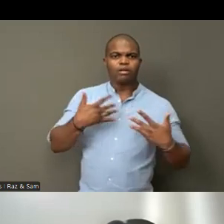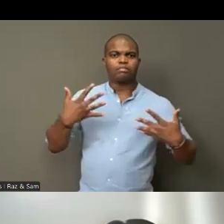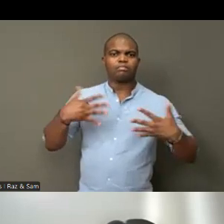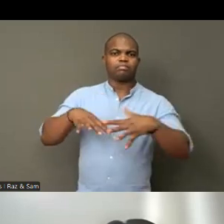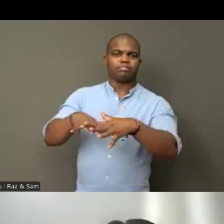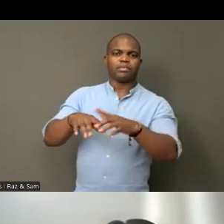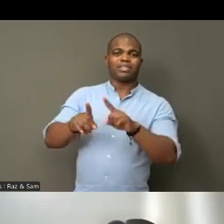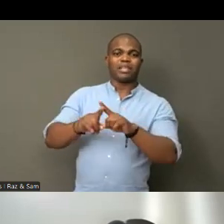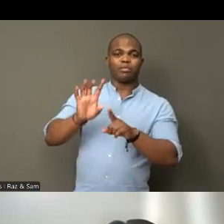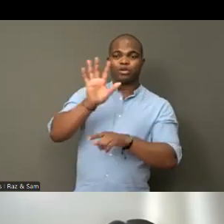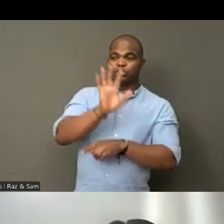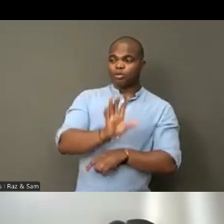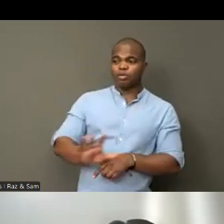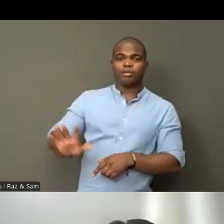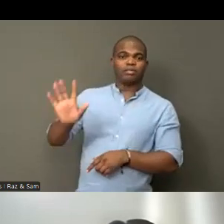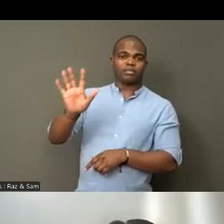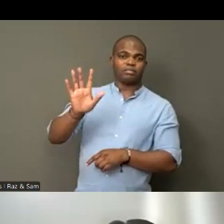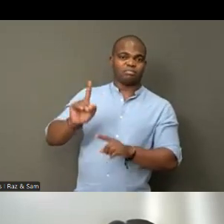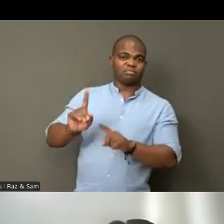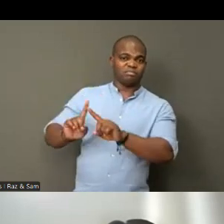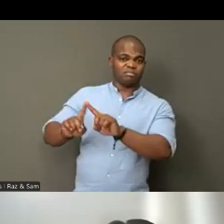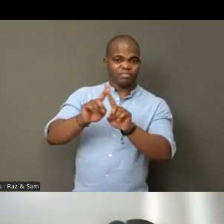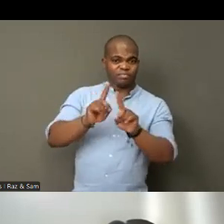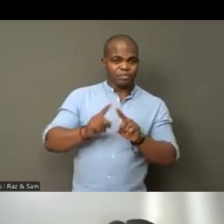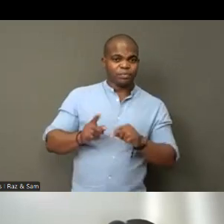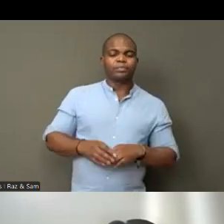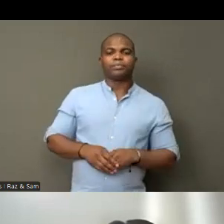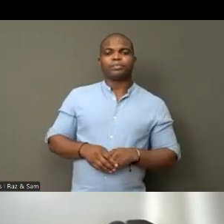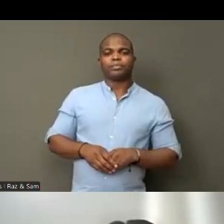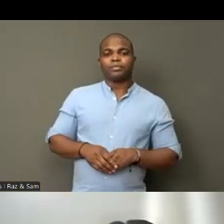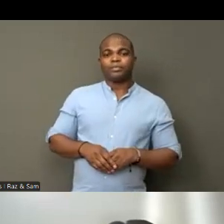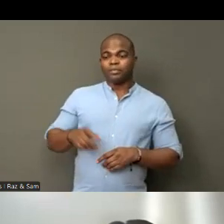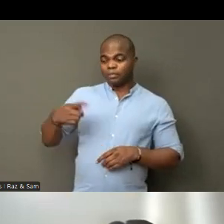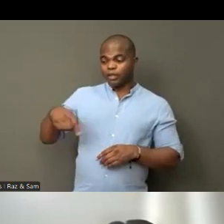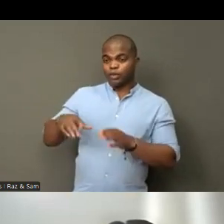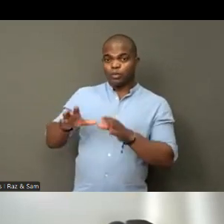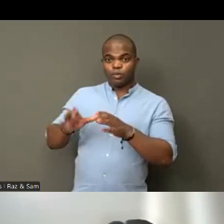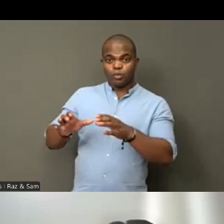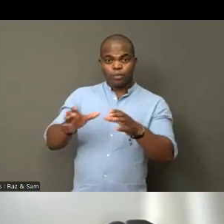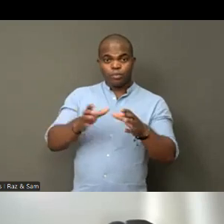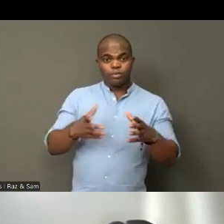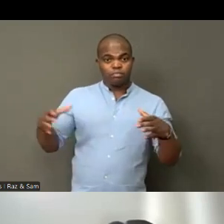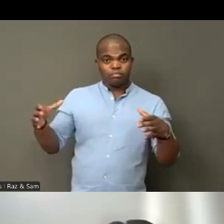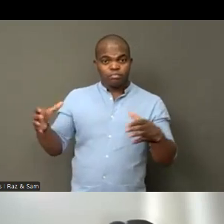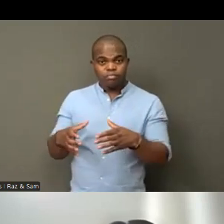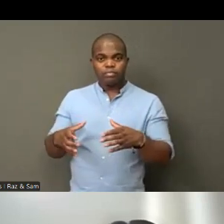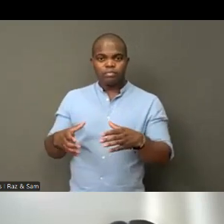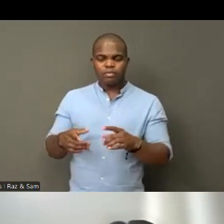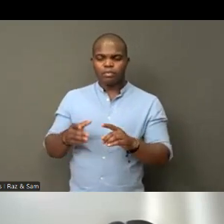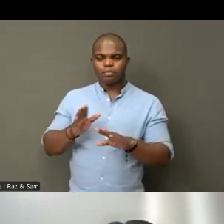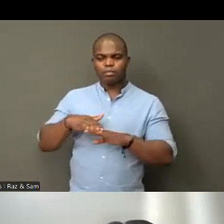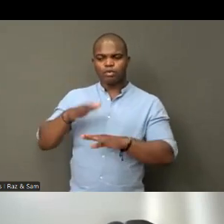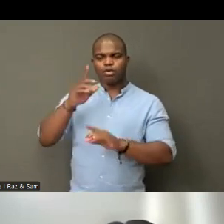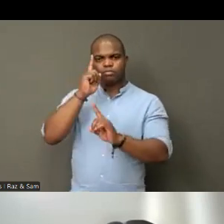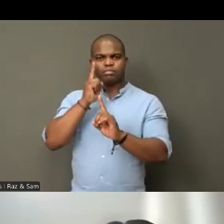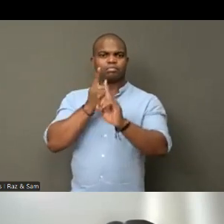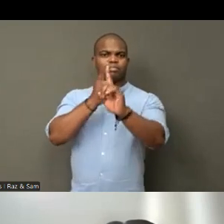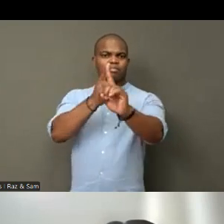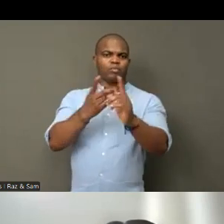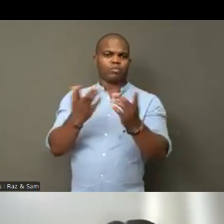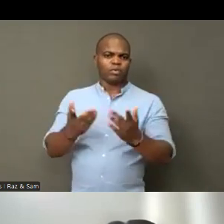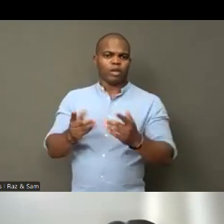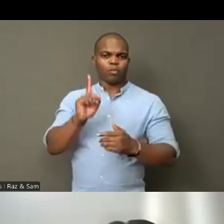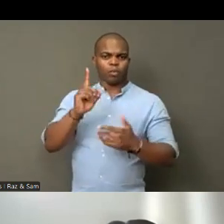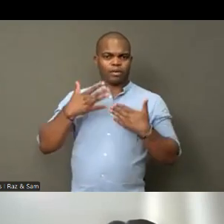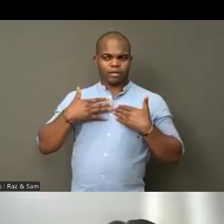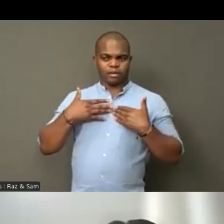outros países. Nós temos grupos do mesmo tipo criados para cuidar dessa abordagem de saúde pública e podem lidar